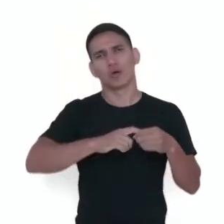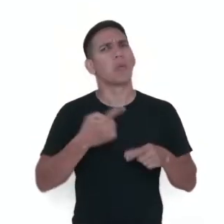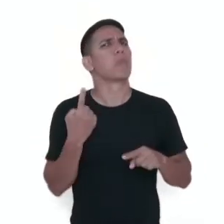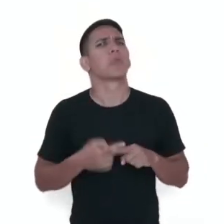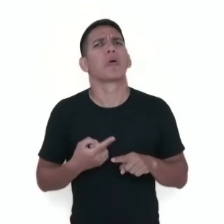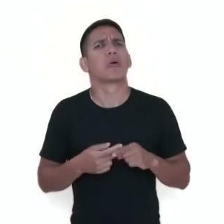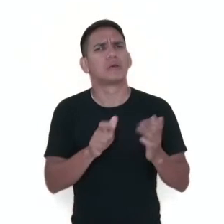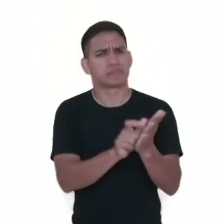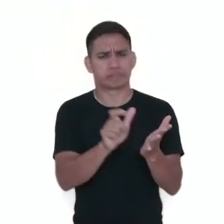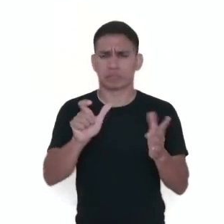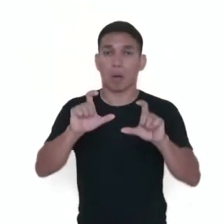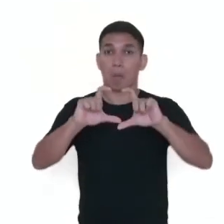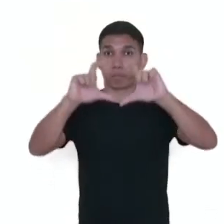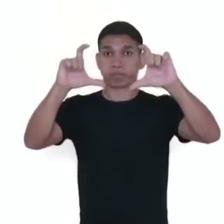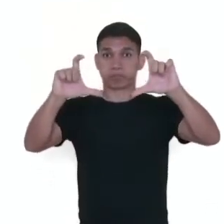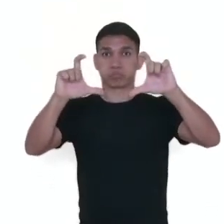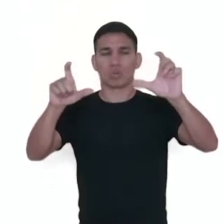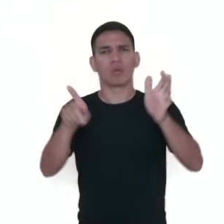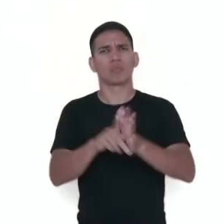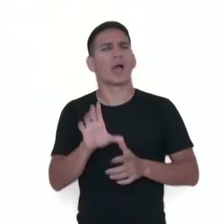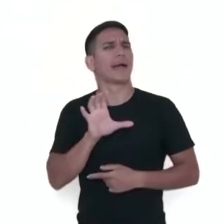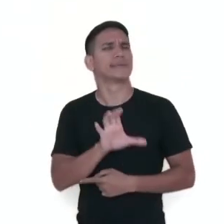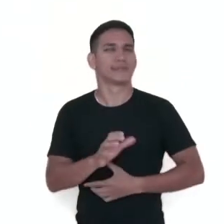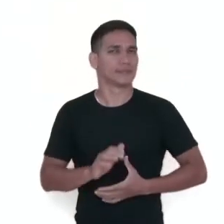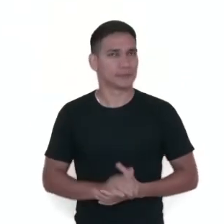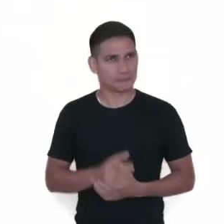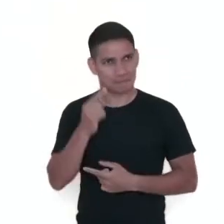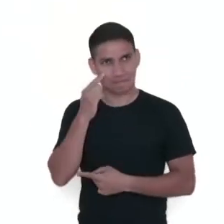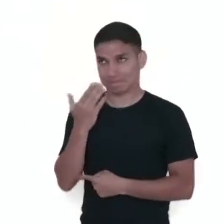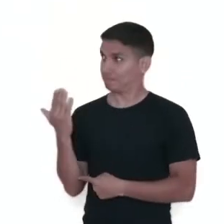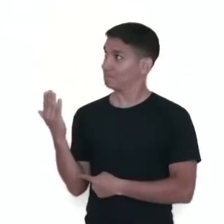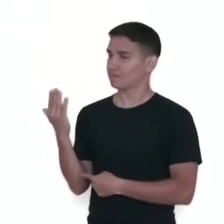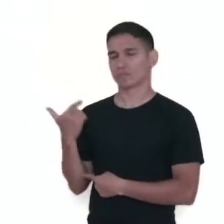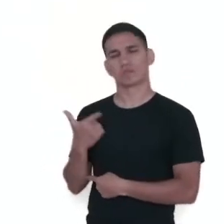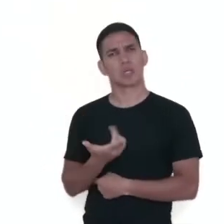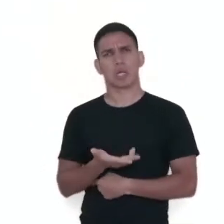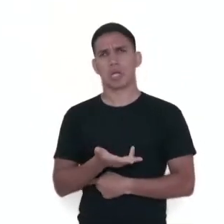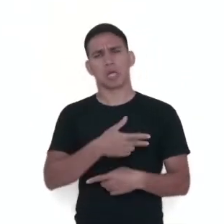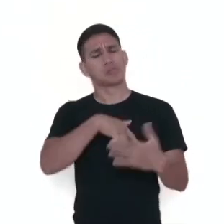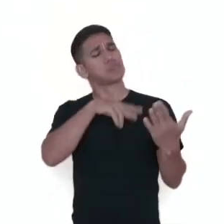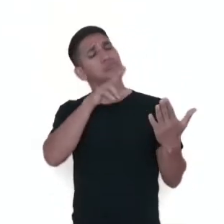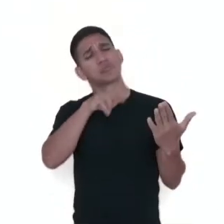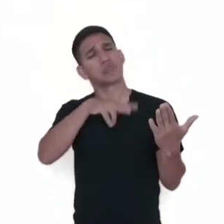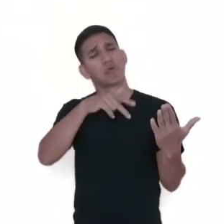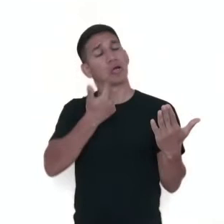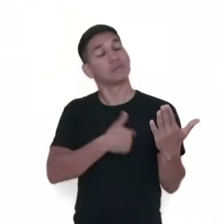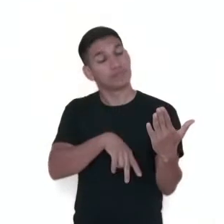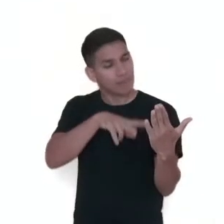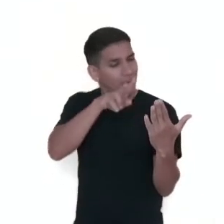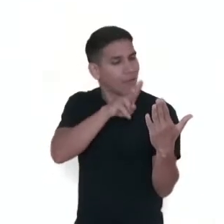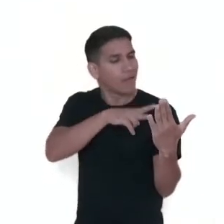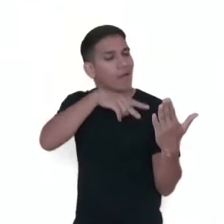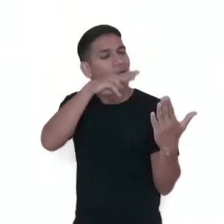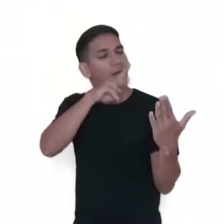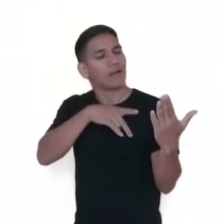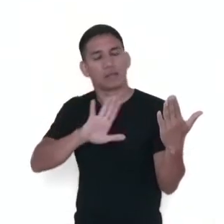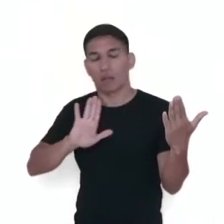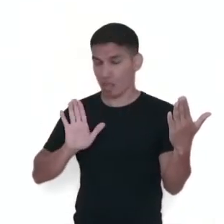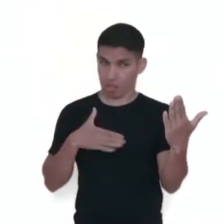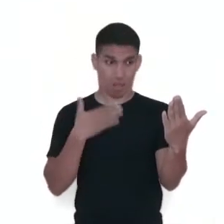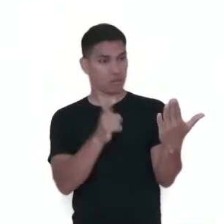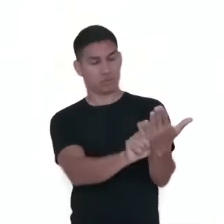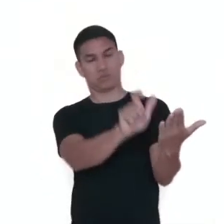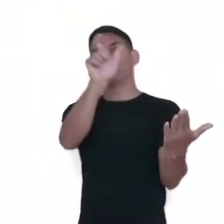foi escrita de letra maiúscula? Olha lá, ó. Nem lia, deslizava, quando de súbito a terrível